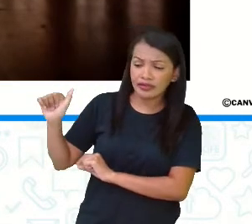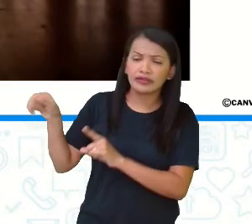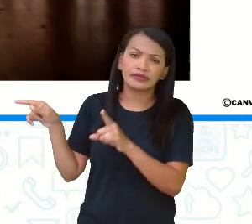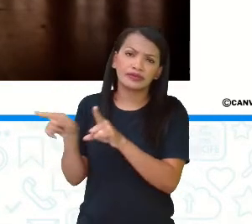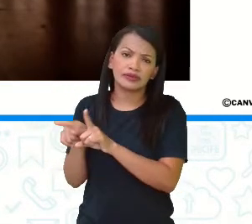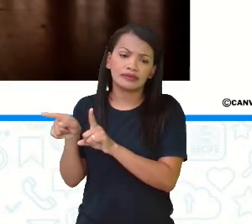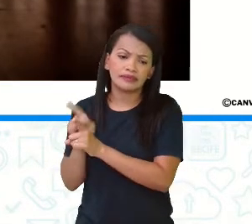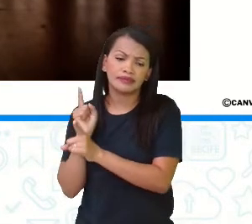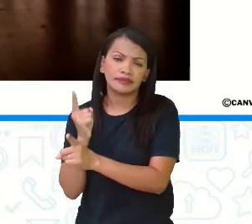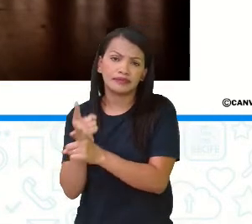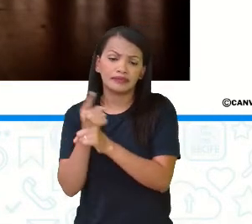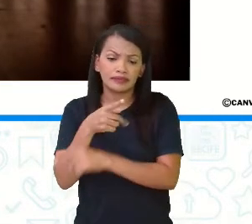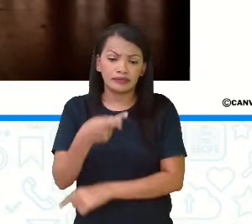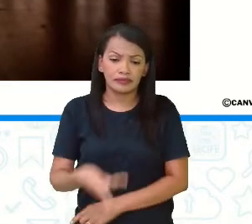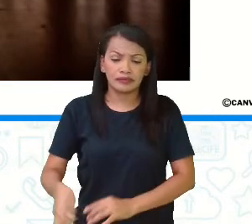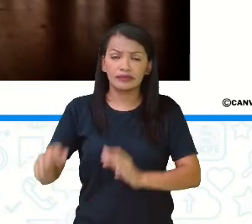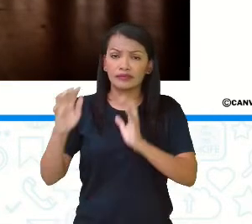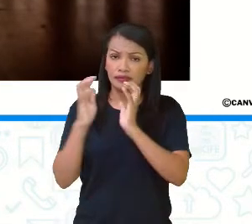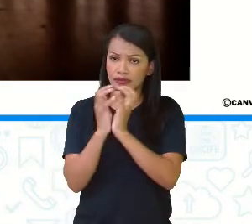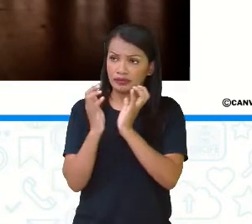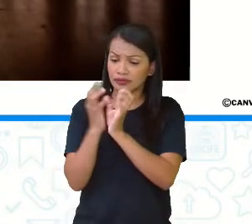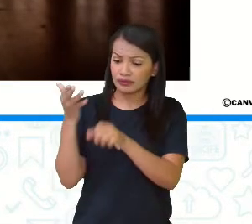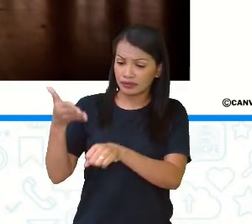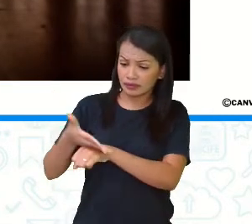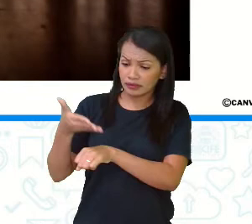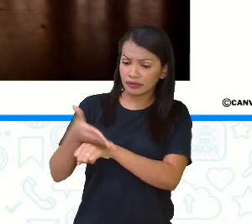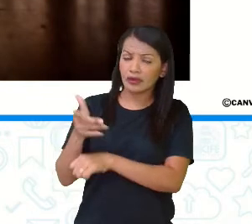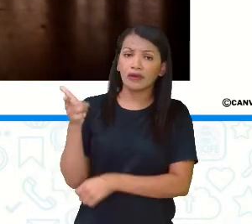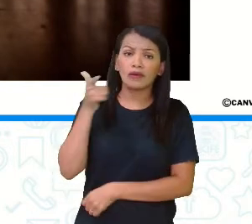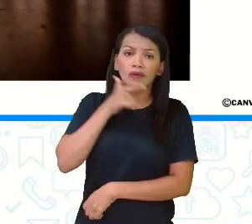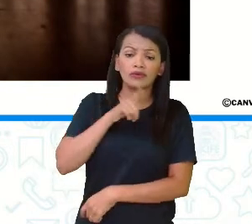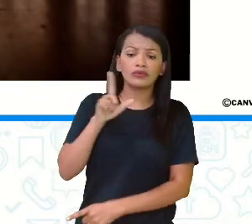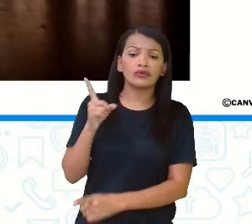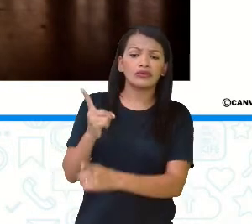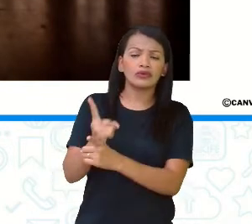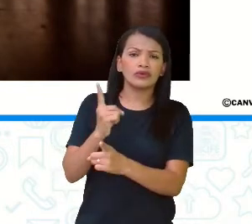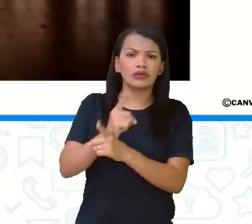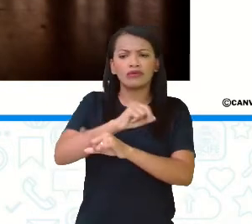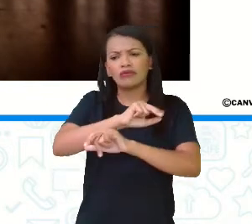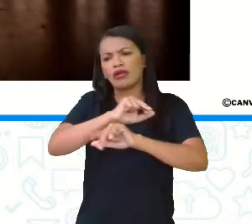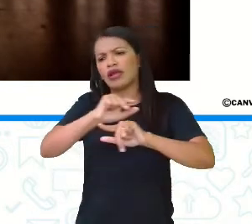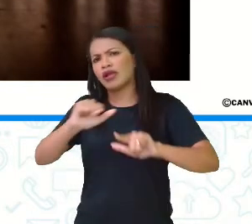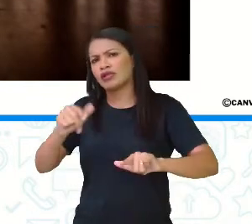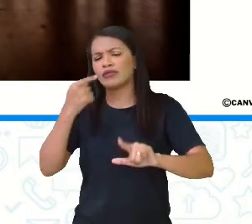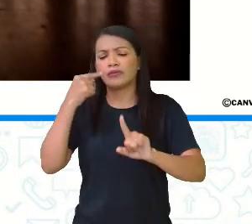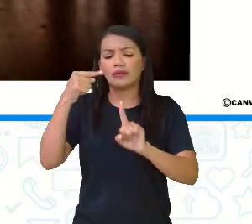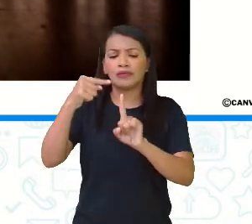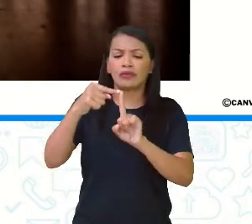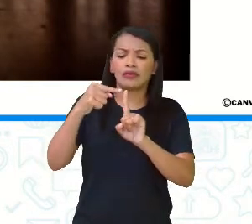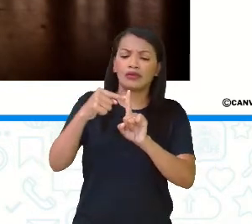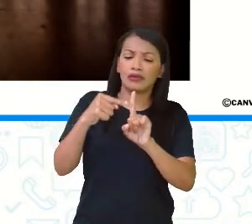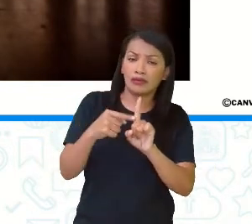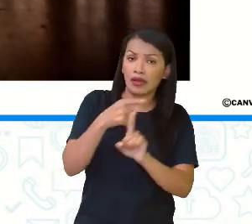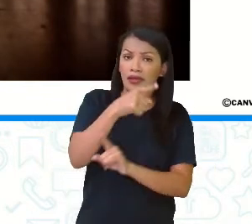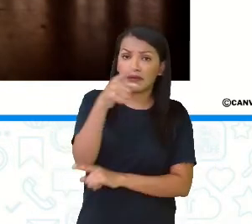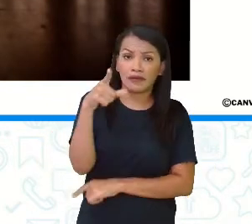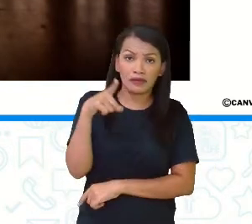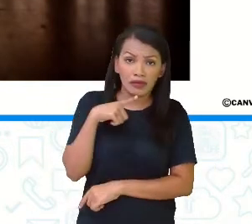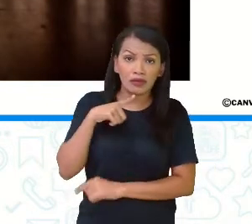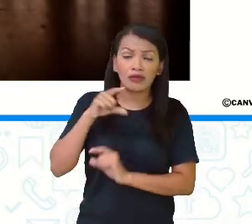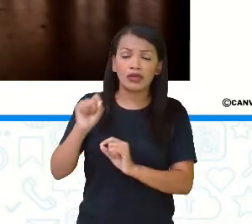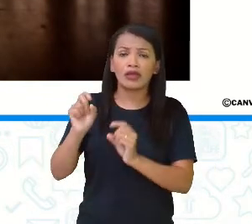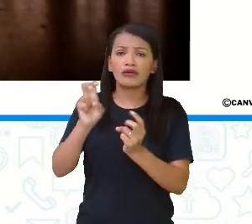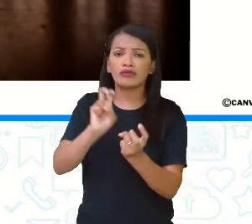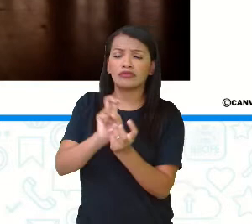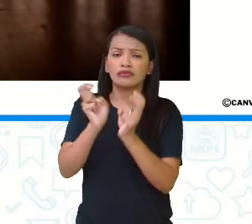isso aqui em Recife de forma mais frequente também. A gente consegue encontrar em vários bairros, eu não sei se aí no bairro de vocês tem.